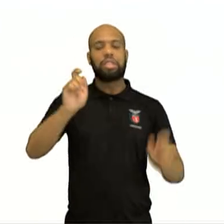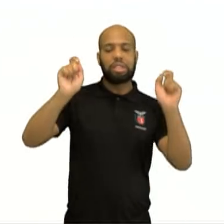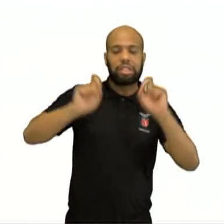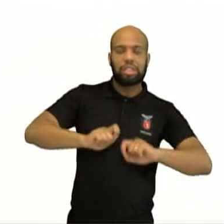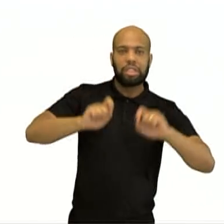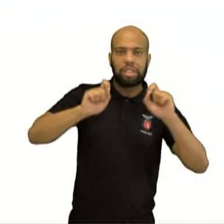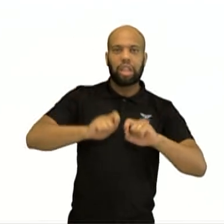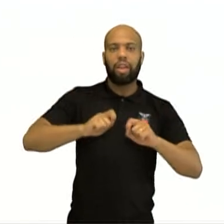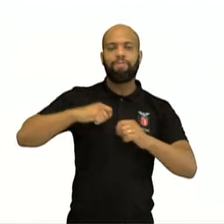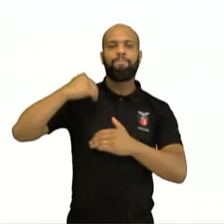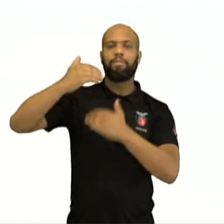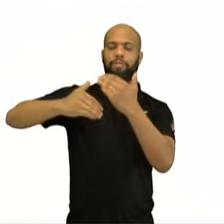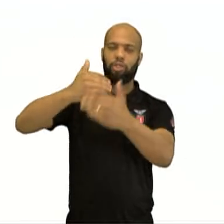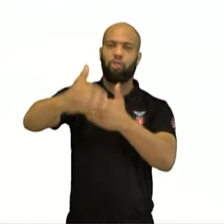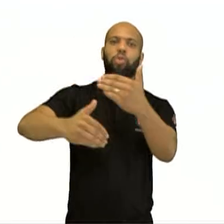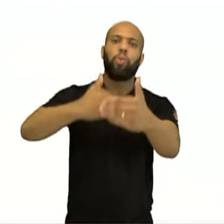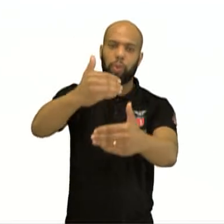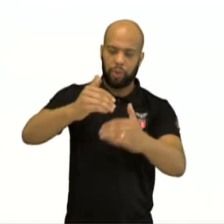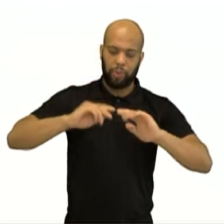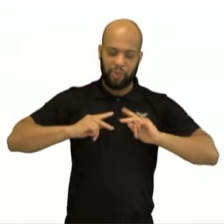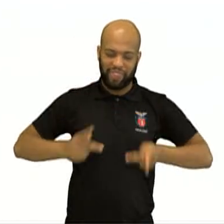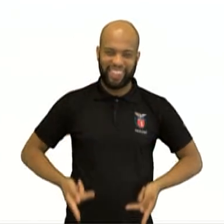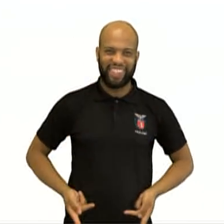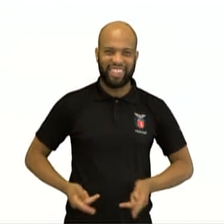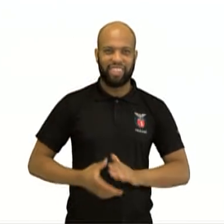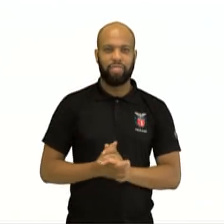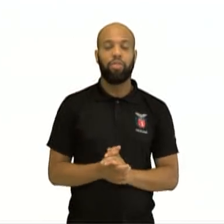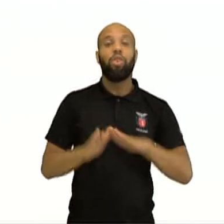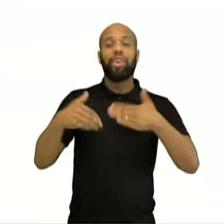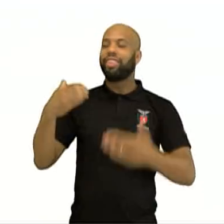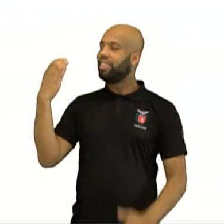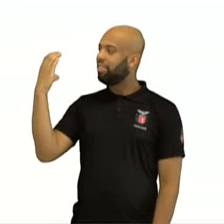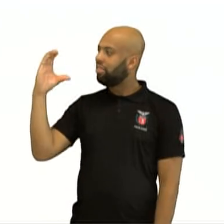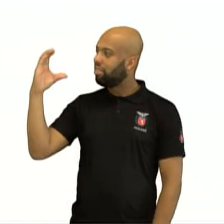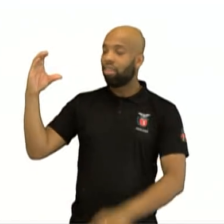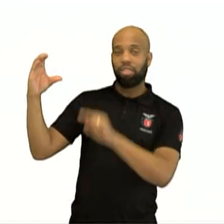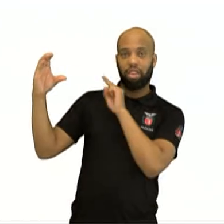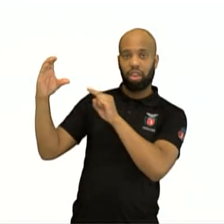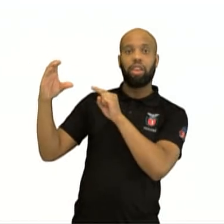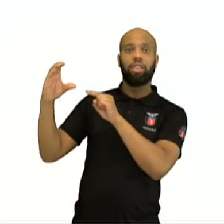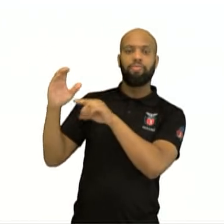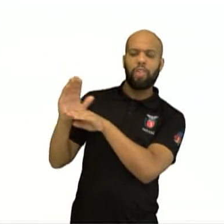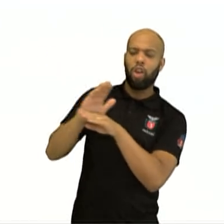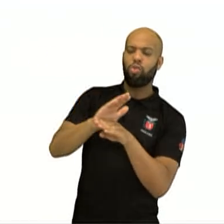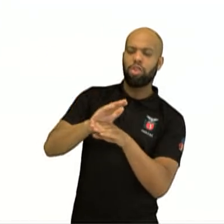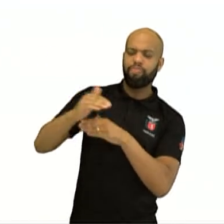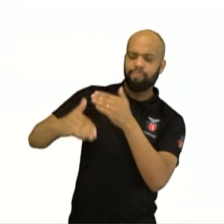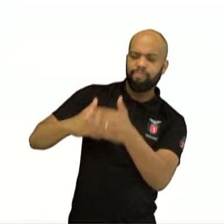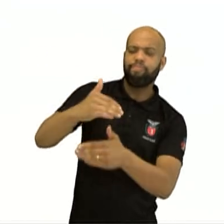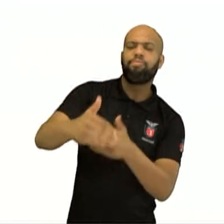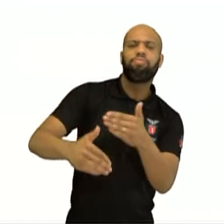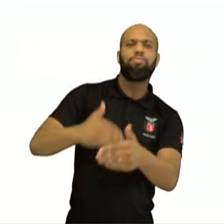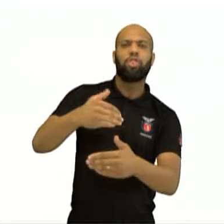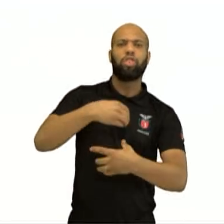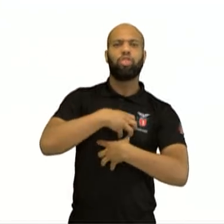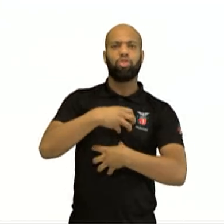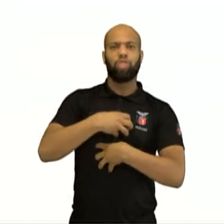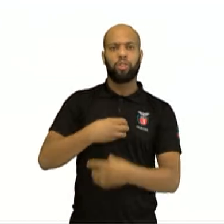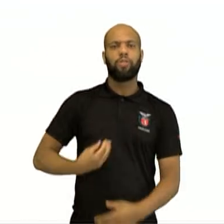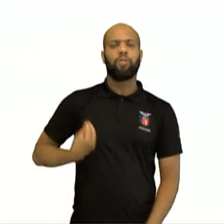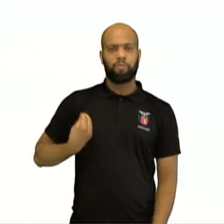possibilitar o desenvolvimento humano. Então, a ciência ajuda e contribui com o nosso